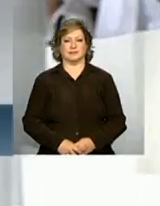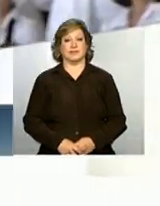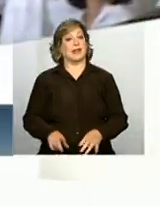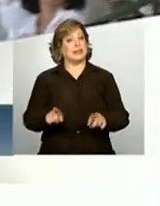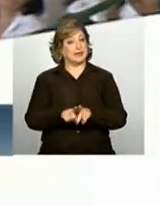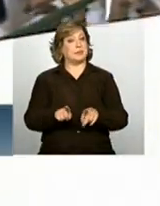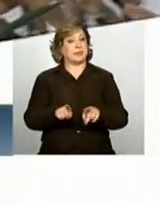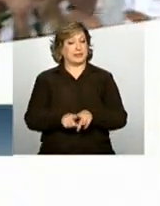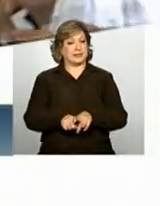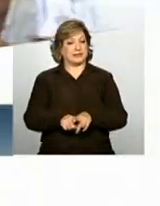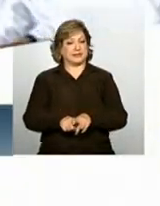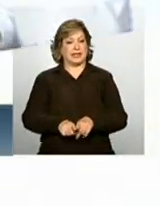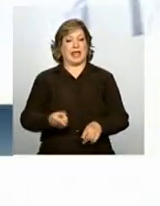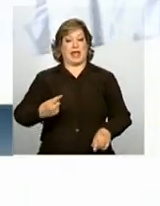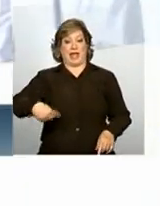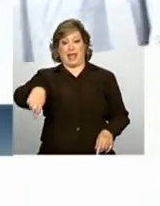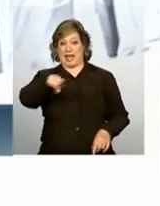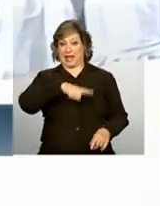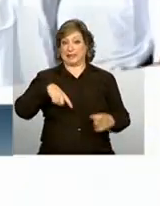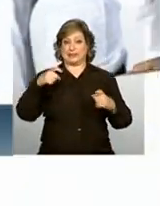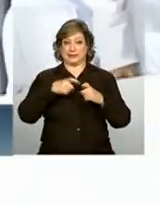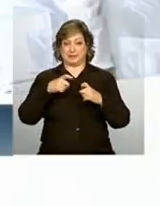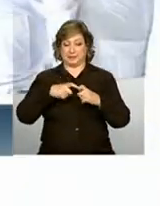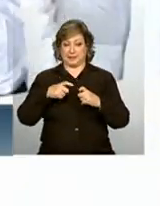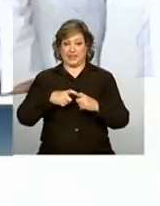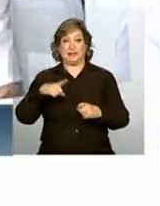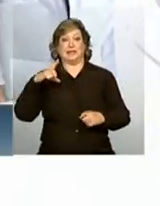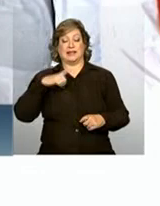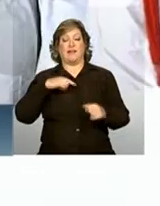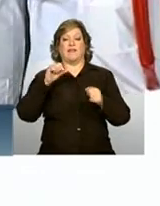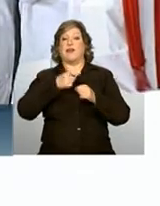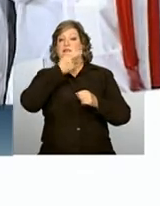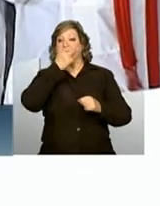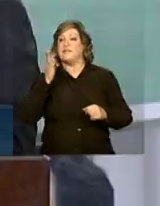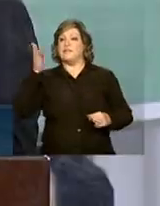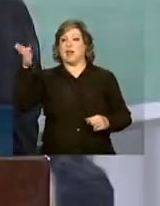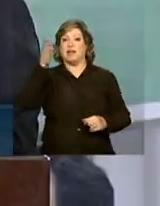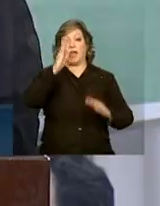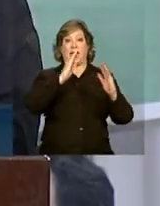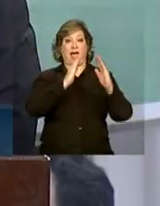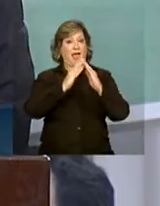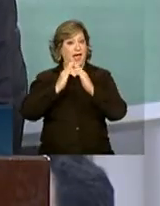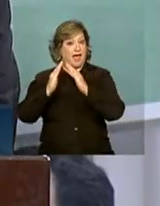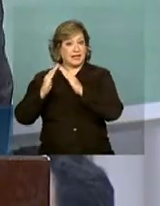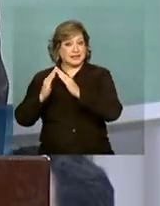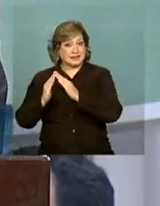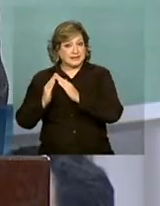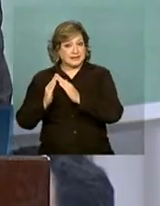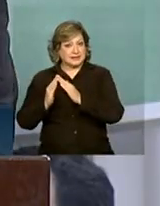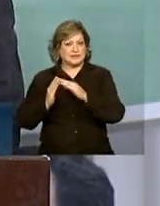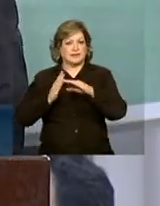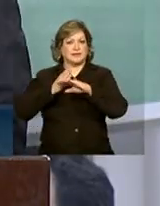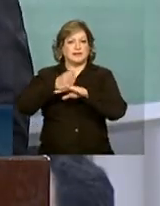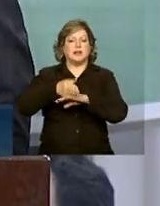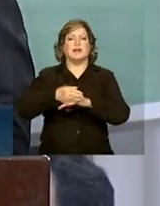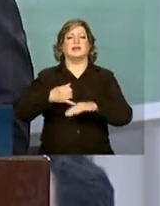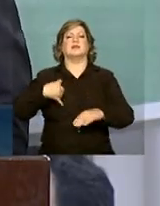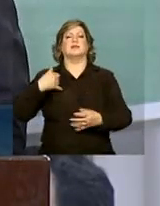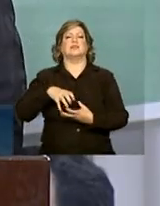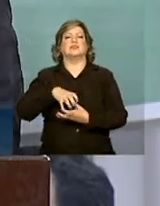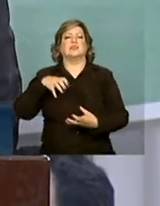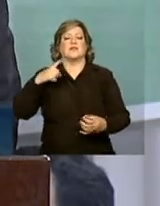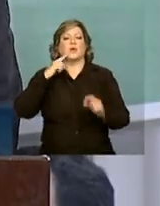Além disso, esses médicos, senhora presidente, estão fazendo visitas domiciliares, indo nas casas da melhor idade,